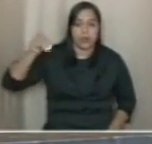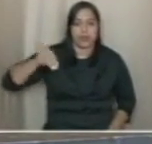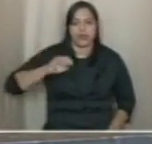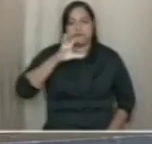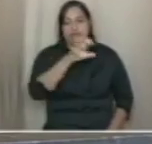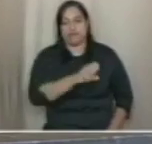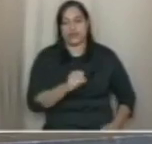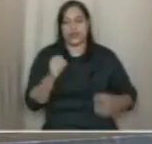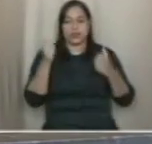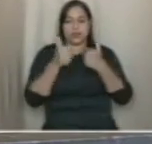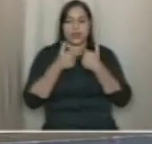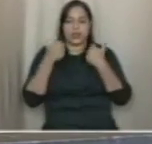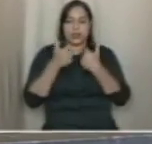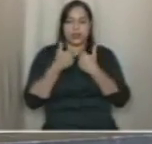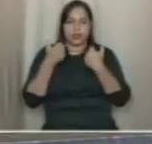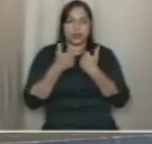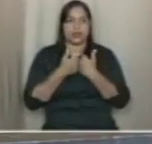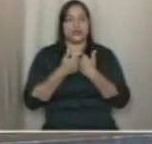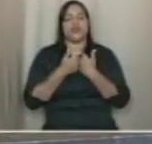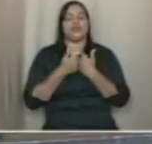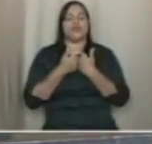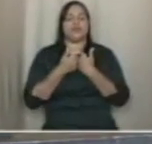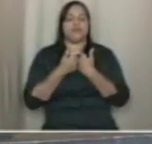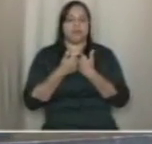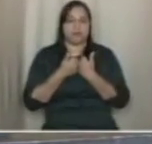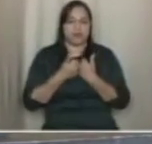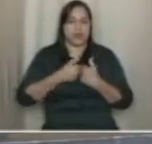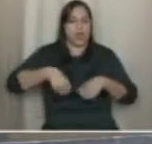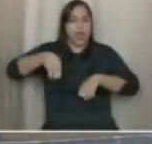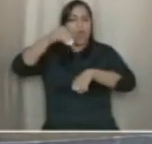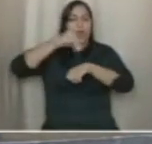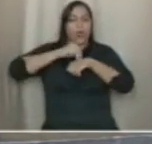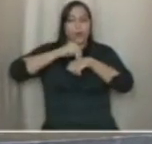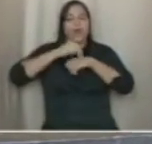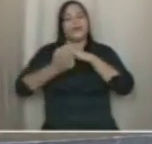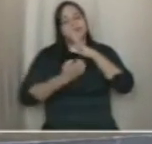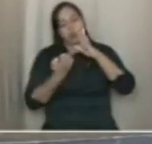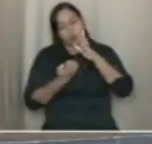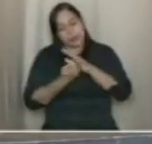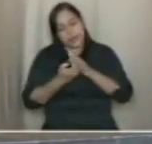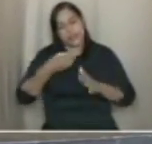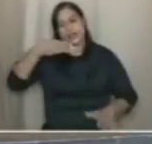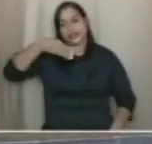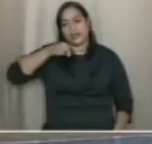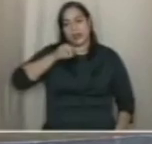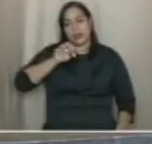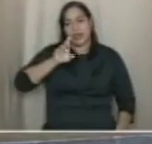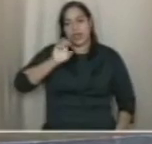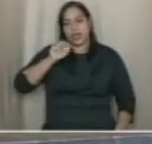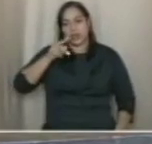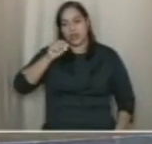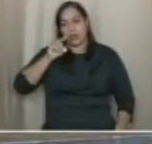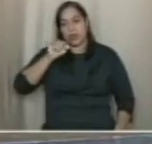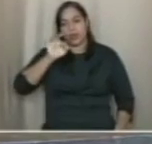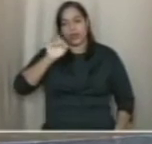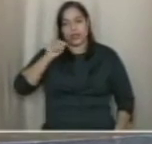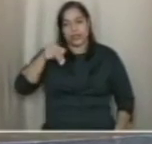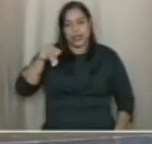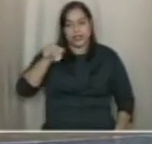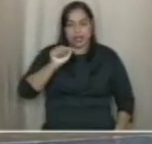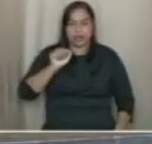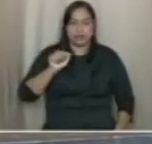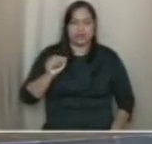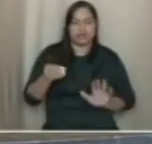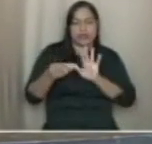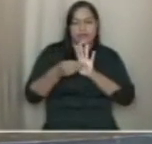ônibus na Manuel Gonçalves da Luz. Culpa de quem? Da metropolitana que presta esse desserviço para a nossa comunidade. Entrei